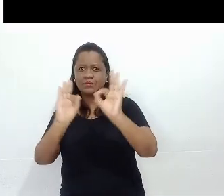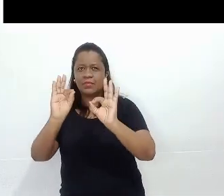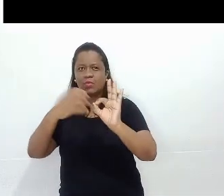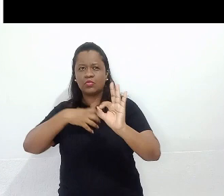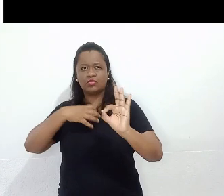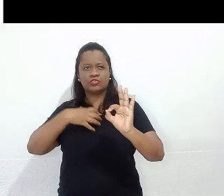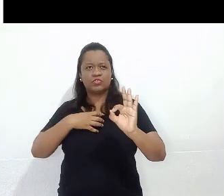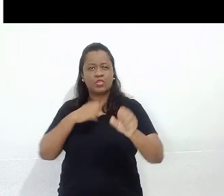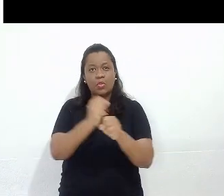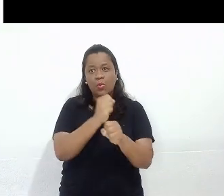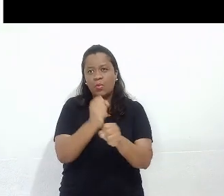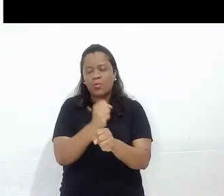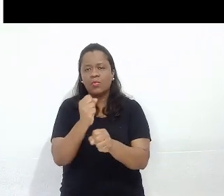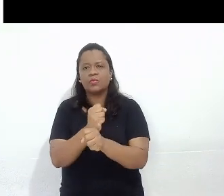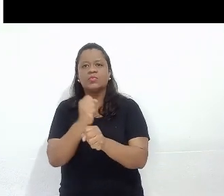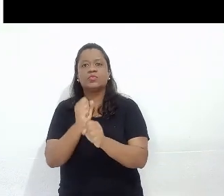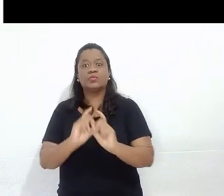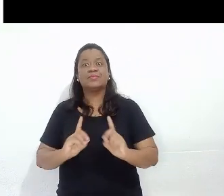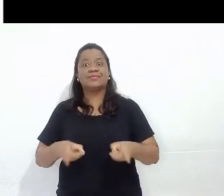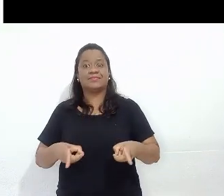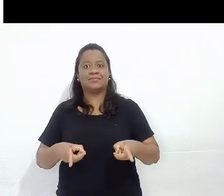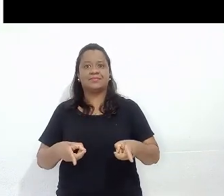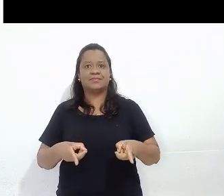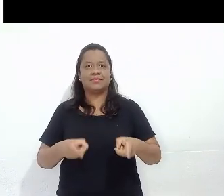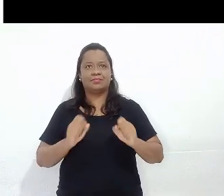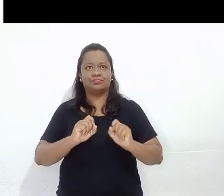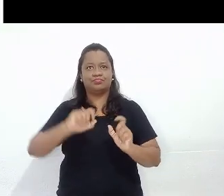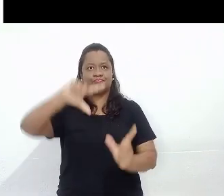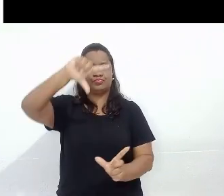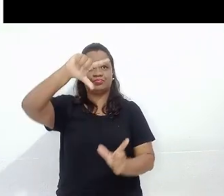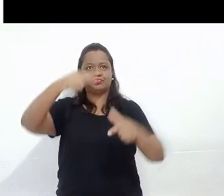construir aquela cena, aquele quadradinho.